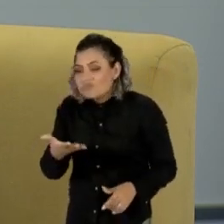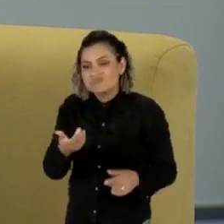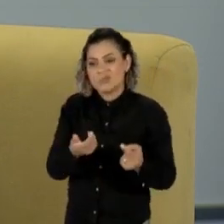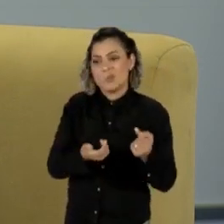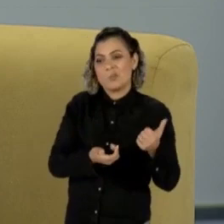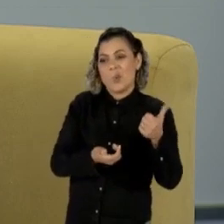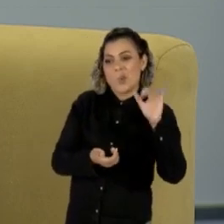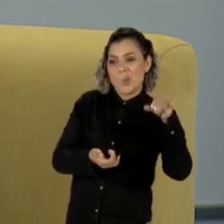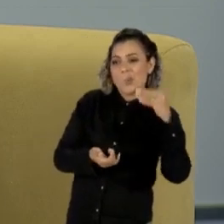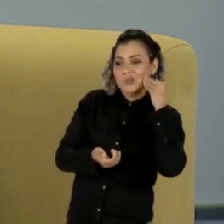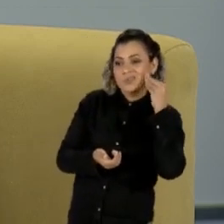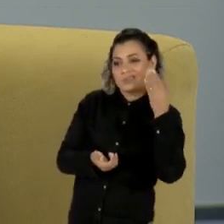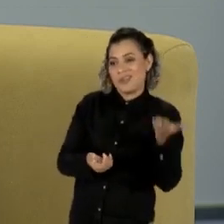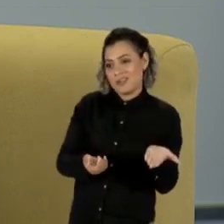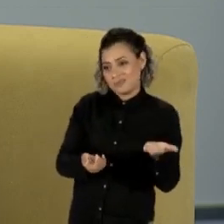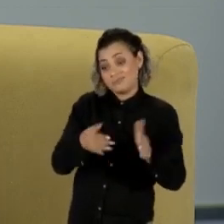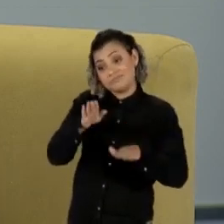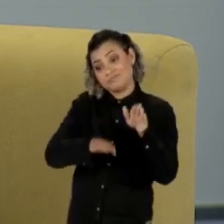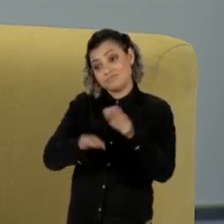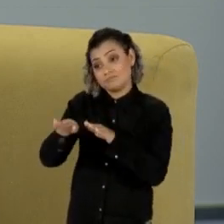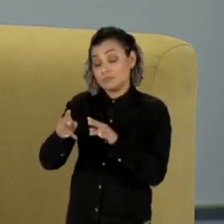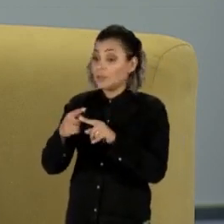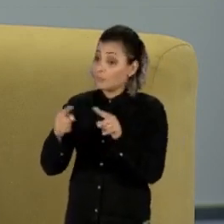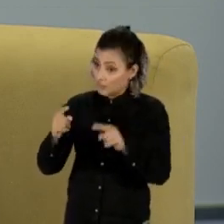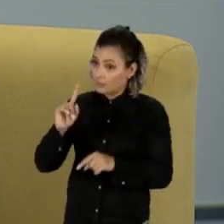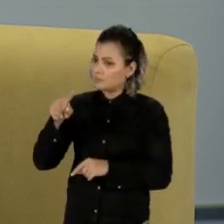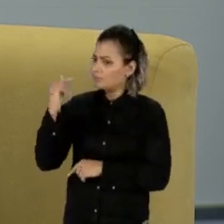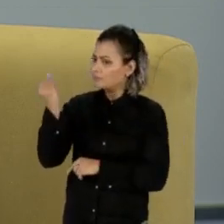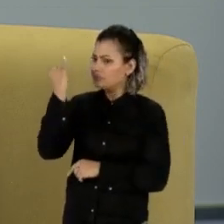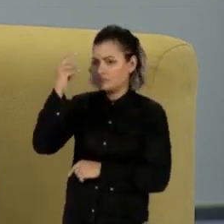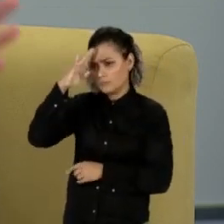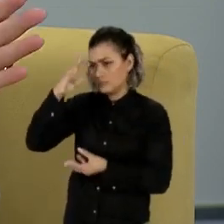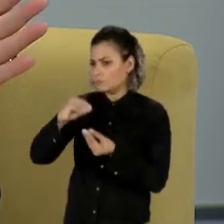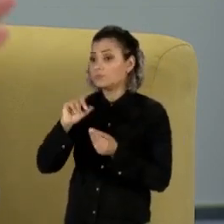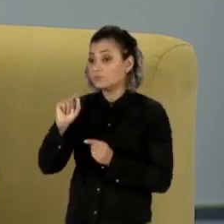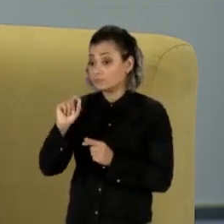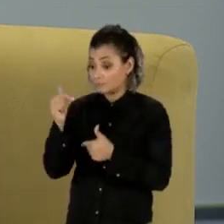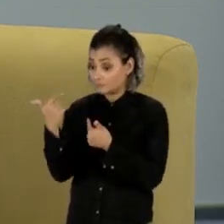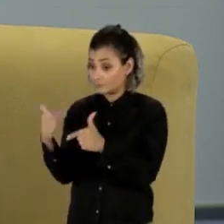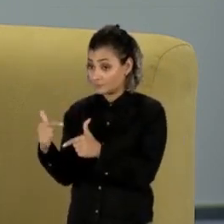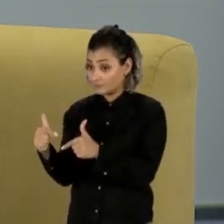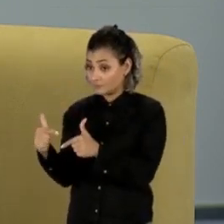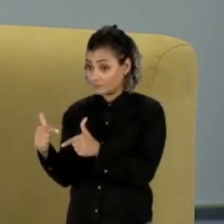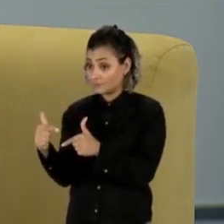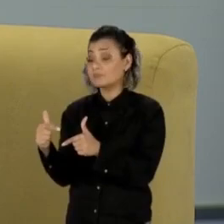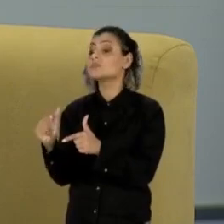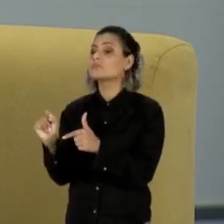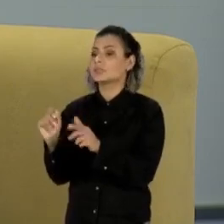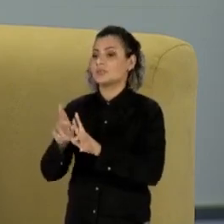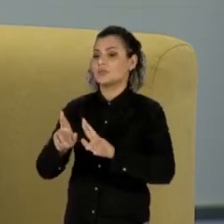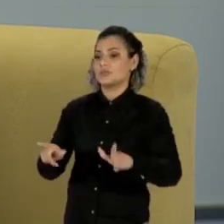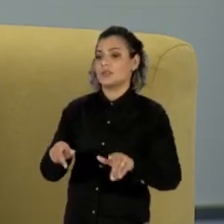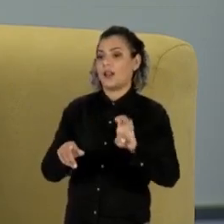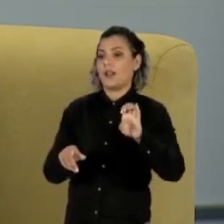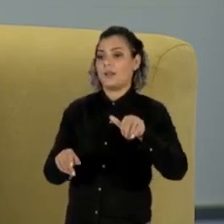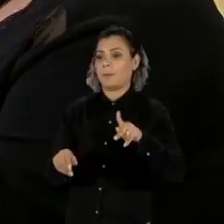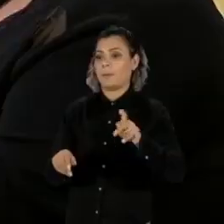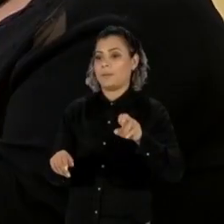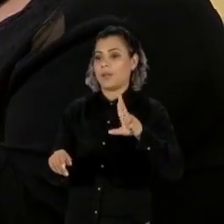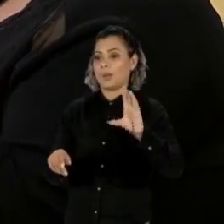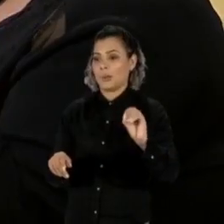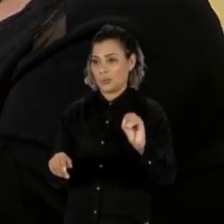oportunidades primeiro que eu acho que é importante entender que emprego é diferente de trabalho é